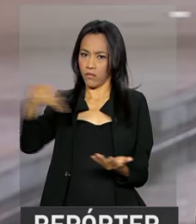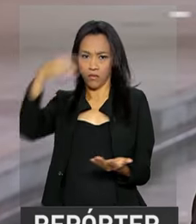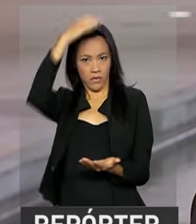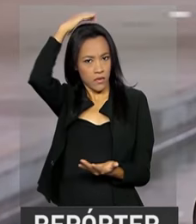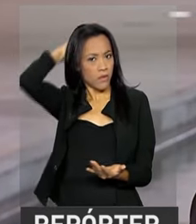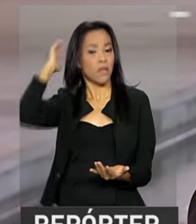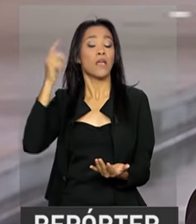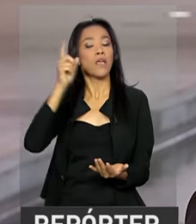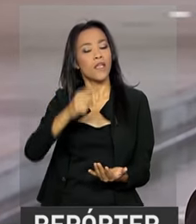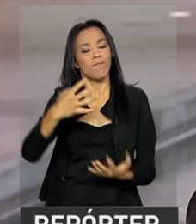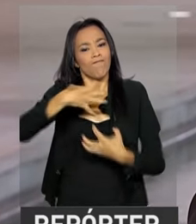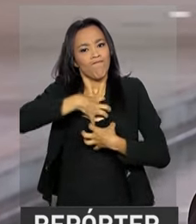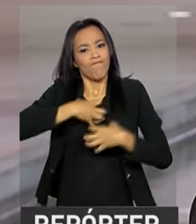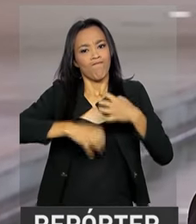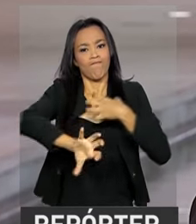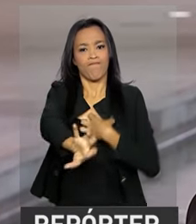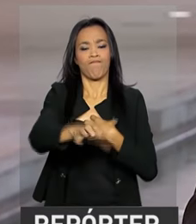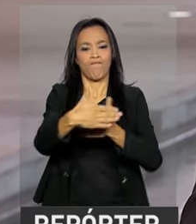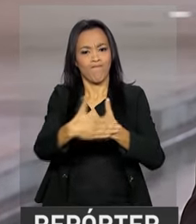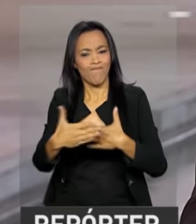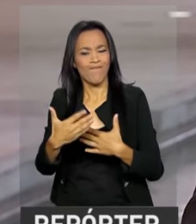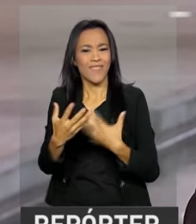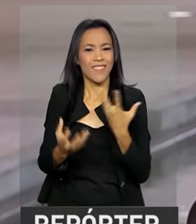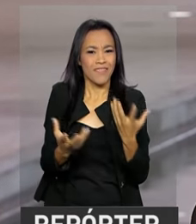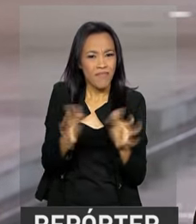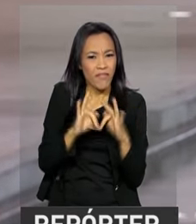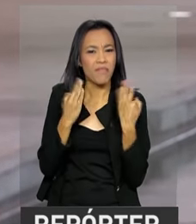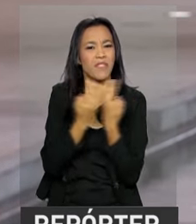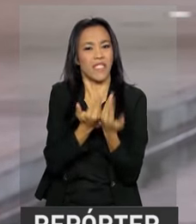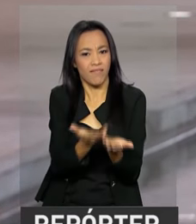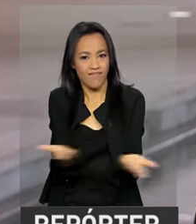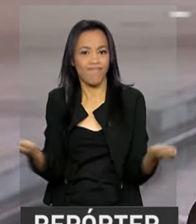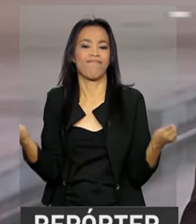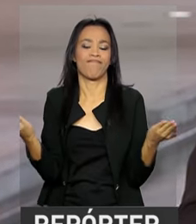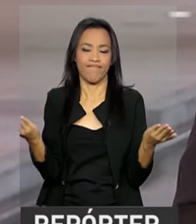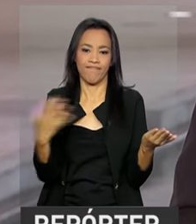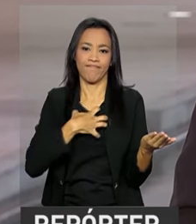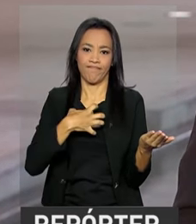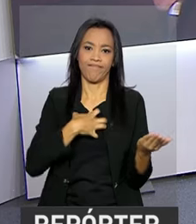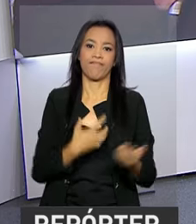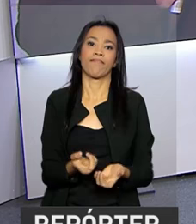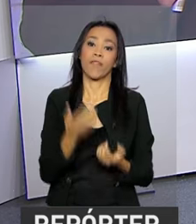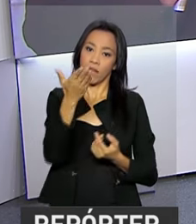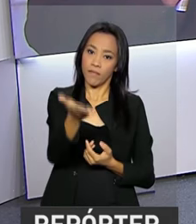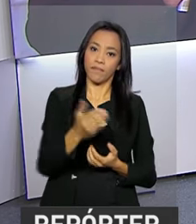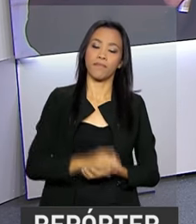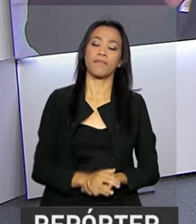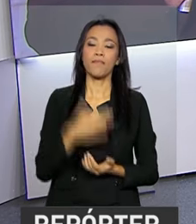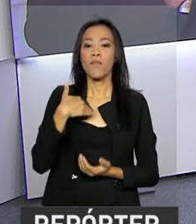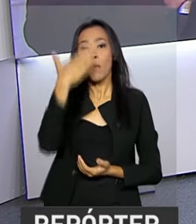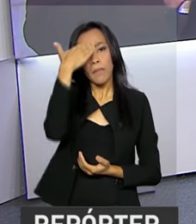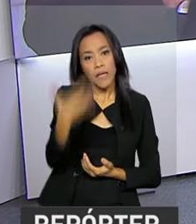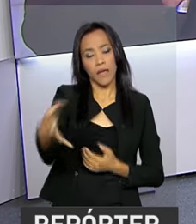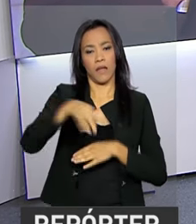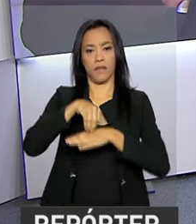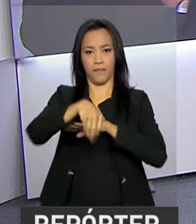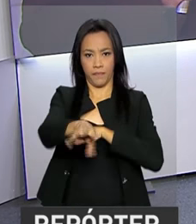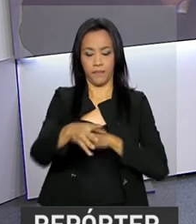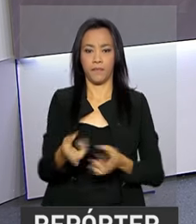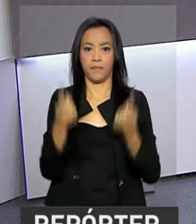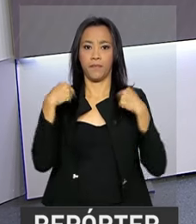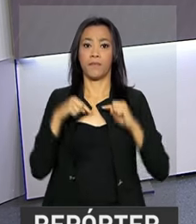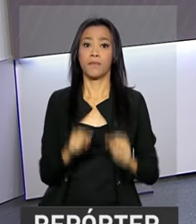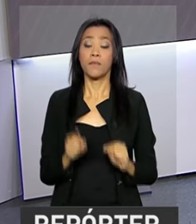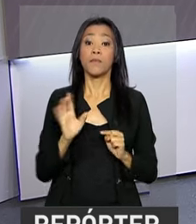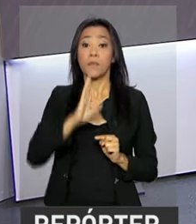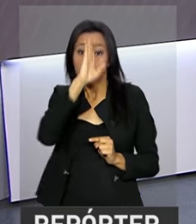solidariedade às vítimas e aos familiares. É com você, Renata. Obrigada, João, pelas suas informações ao vivo. E